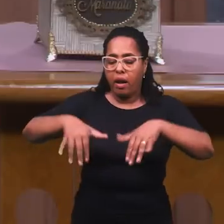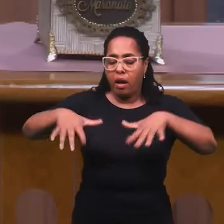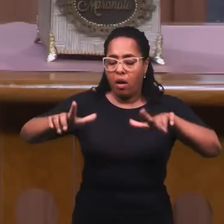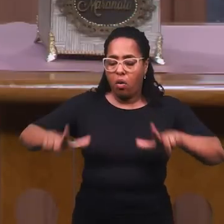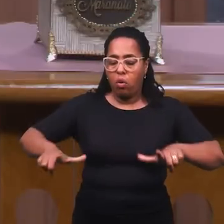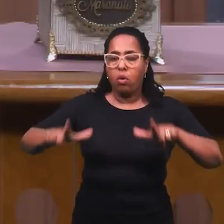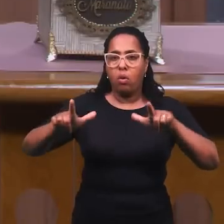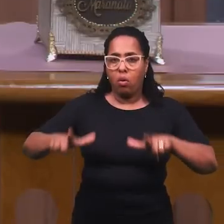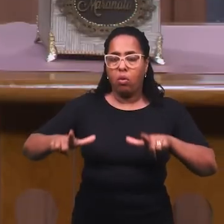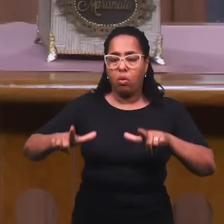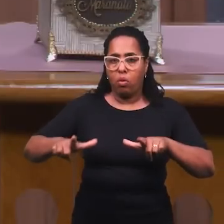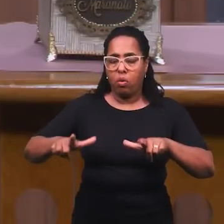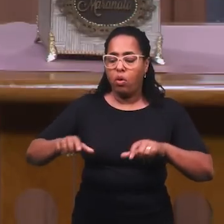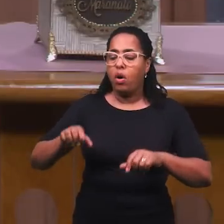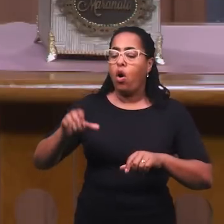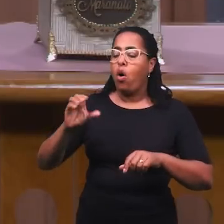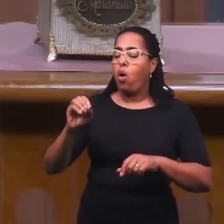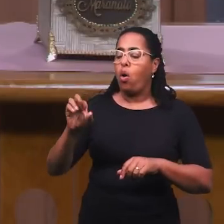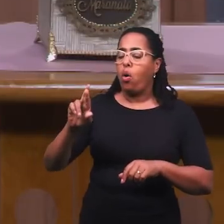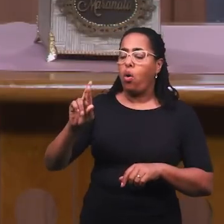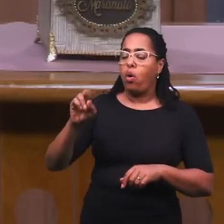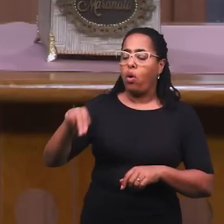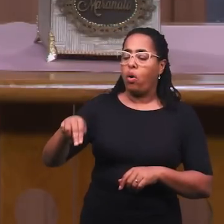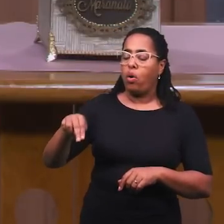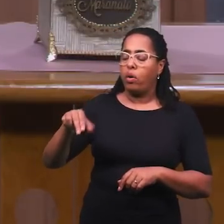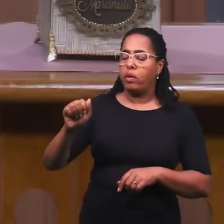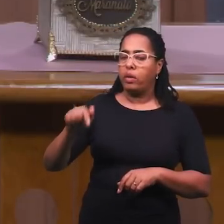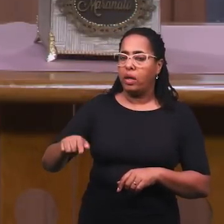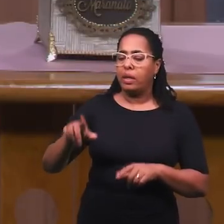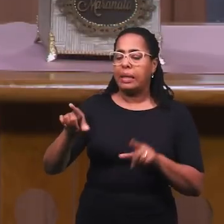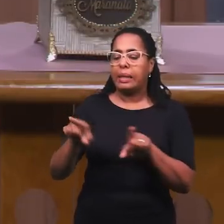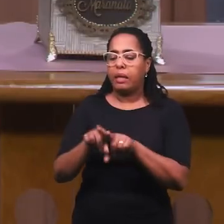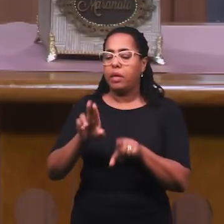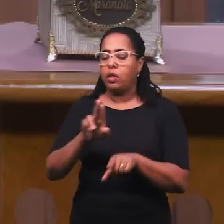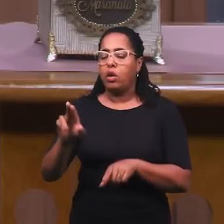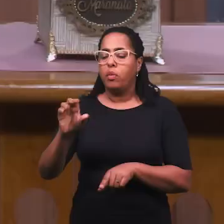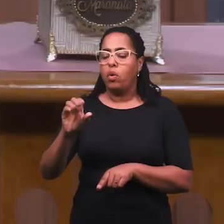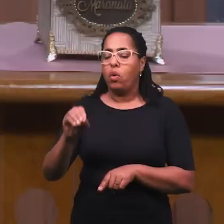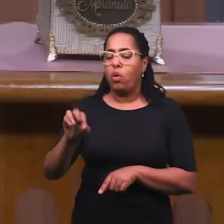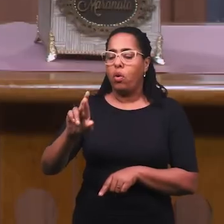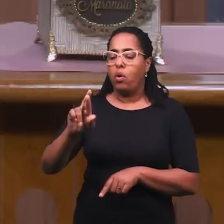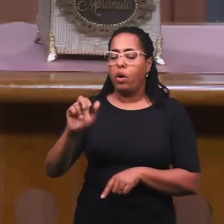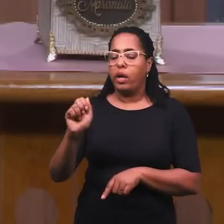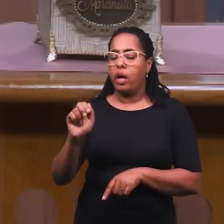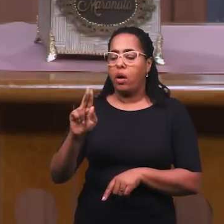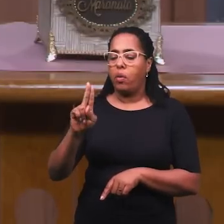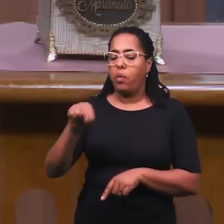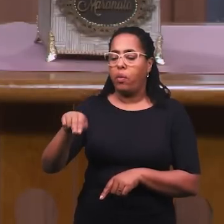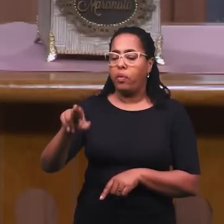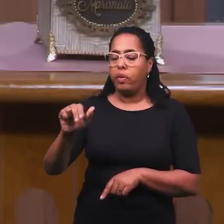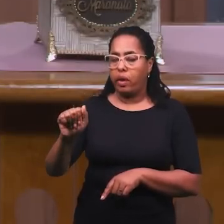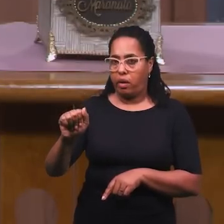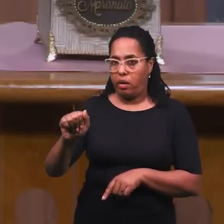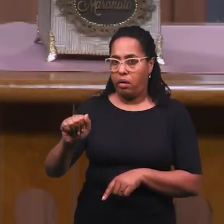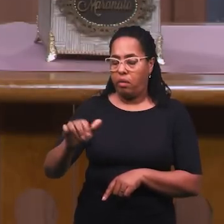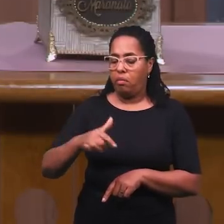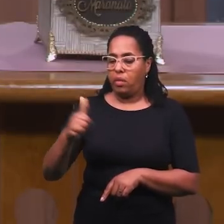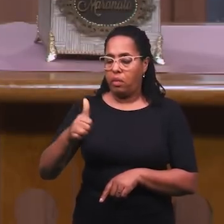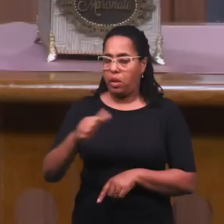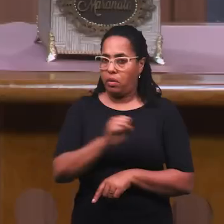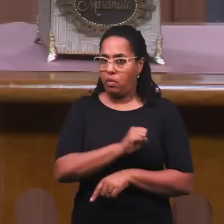Ornã. Ornã, também chamado de Araúna, lá no livro de 2